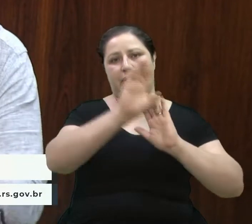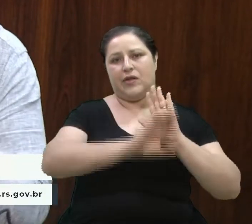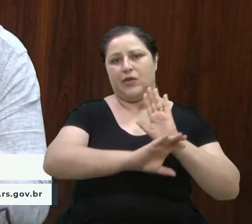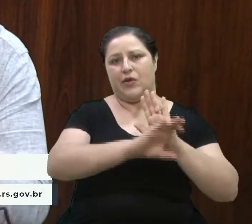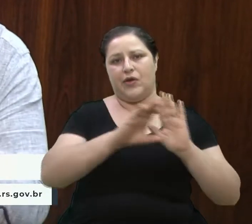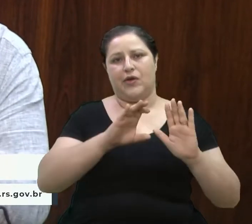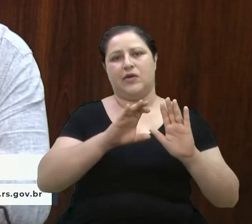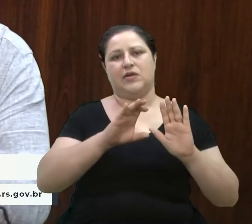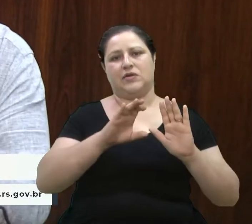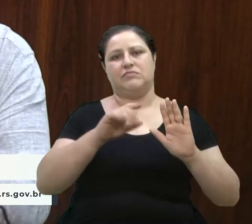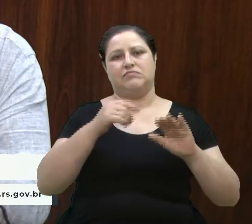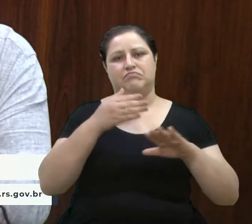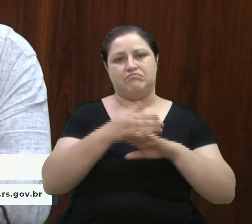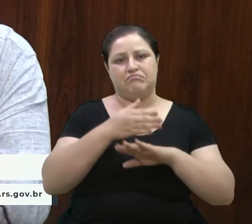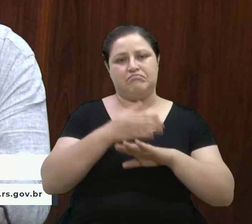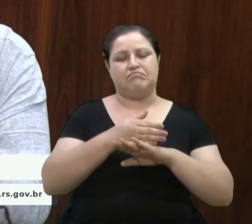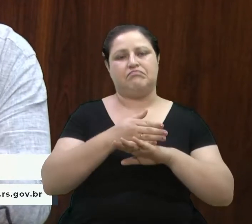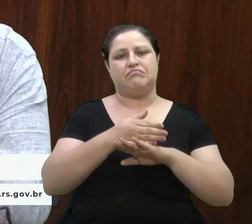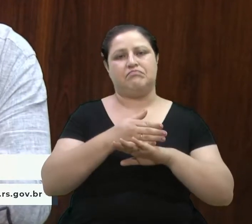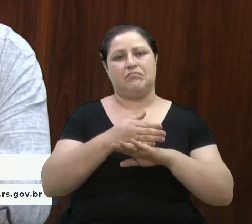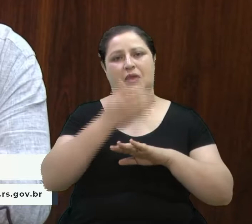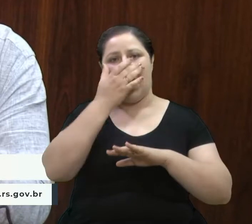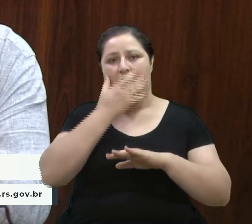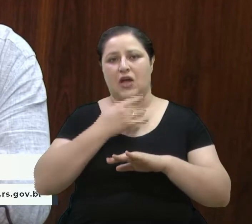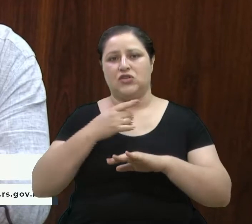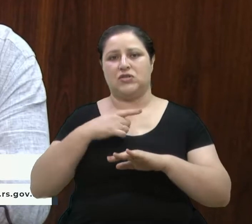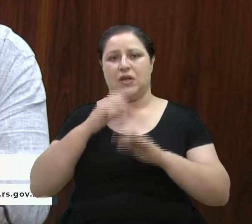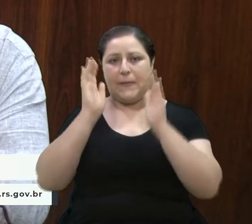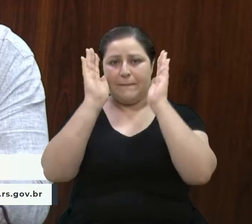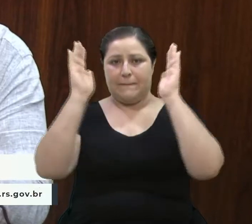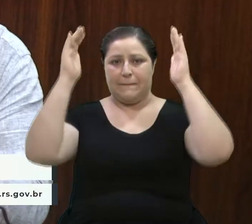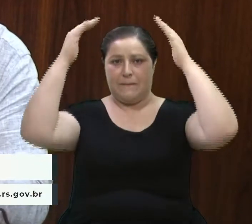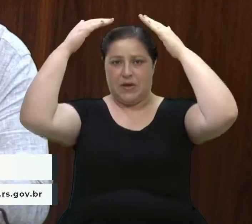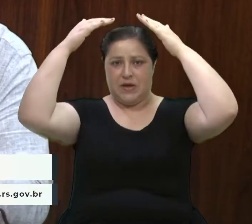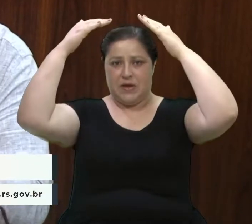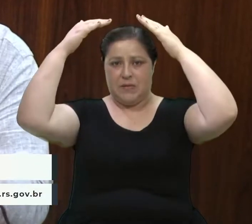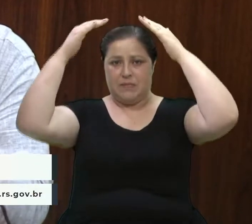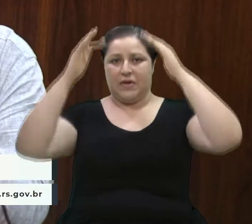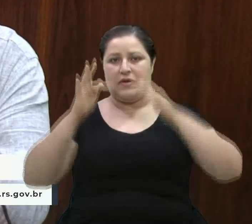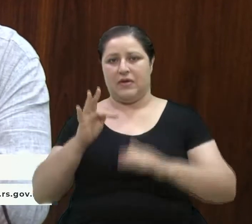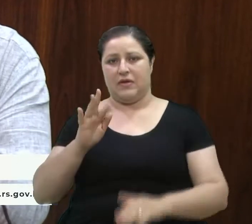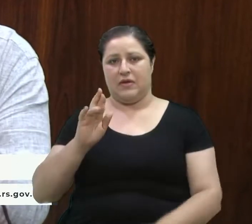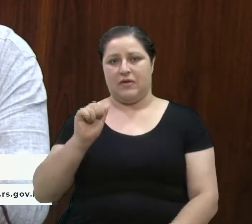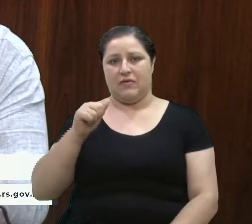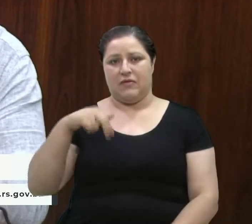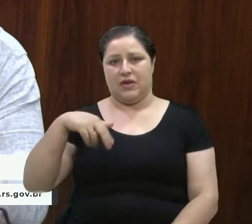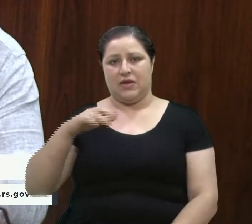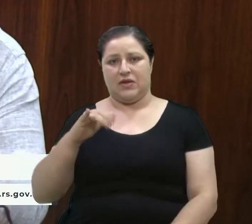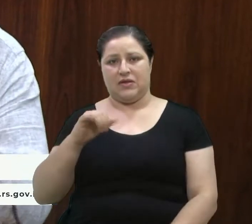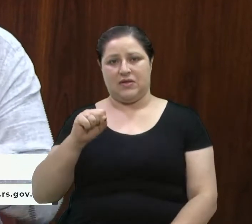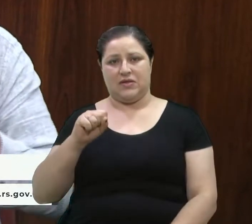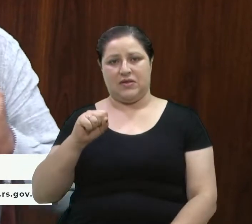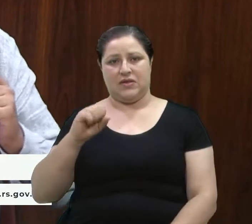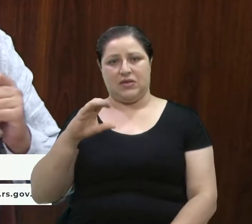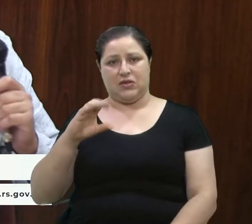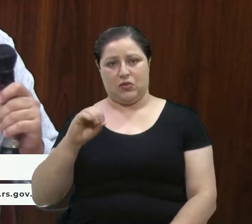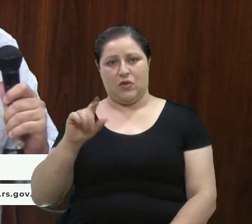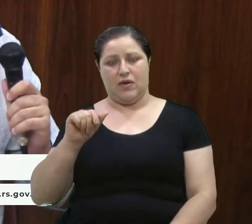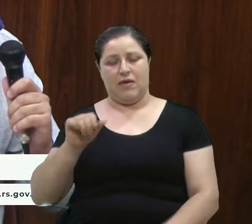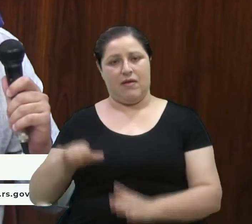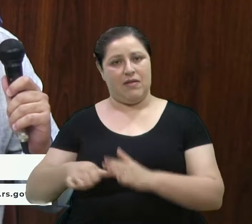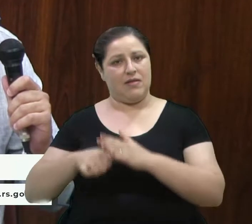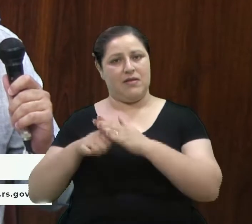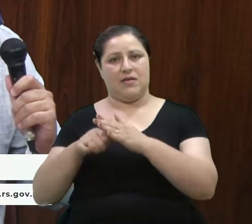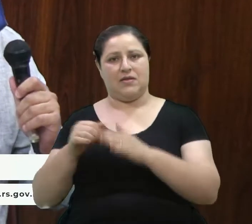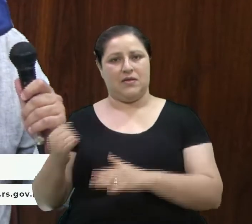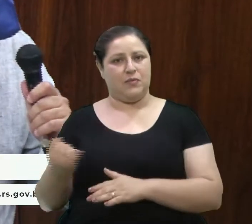Pastoral da Criança, e acho que o Papa Francisco hoje é uma liderança muito importante, que fala por demais, né, no